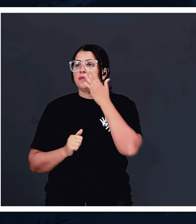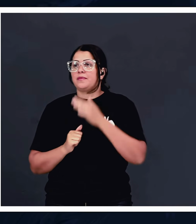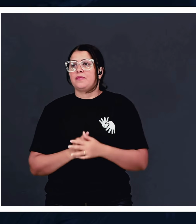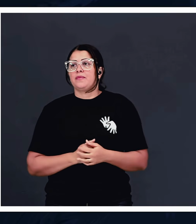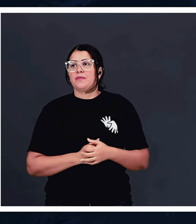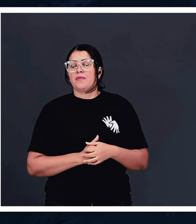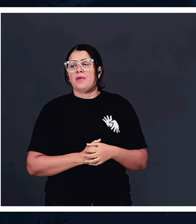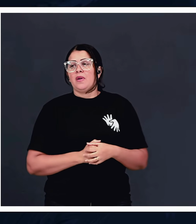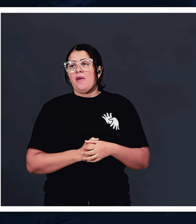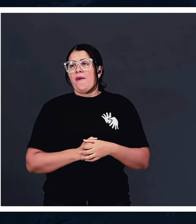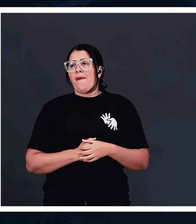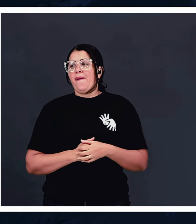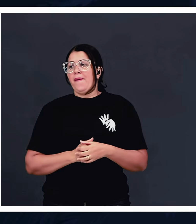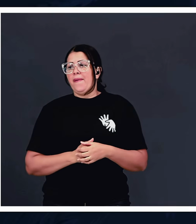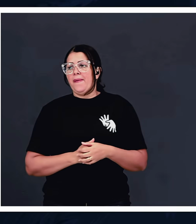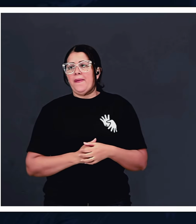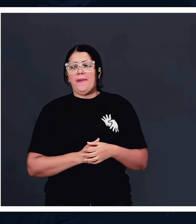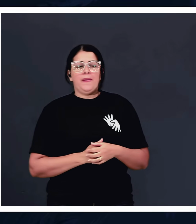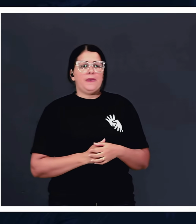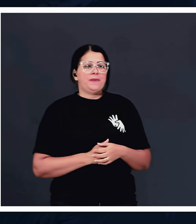Com tuas